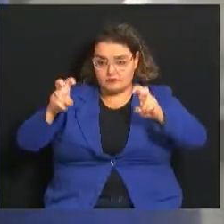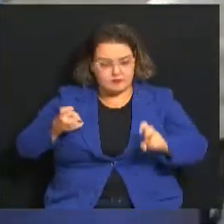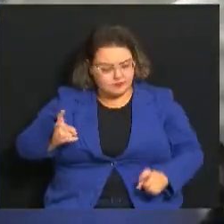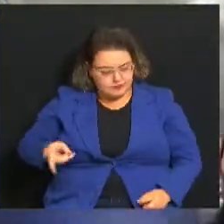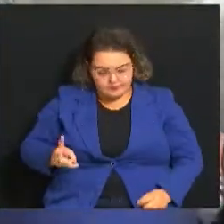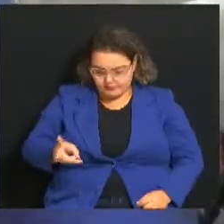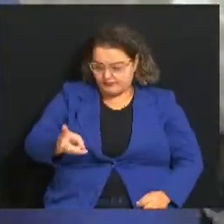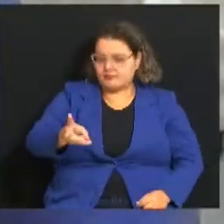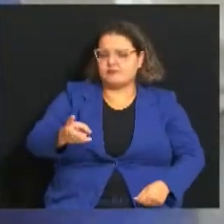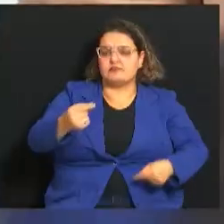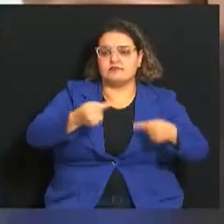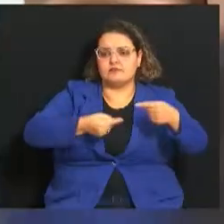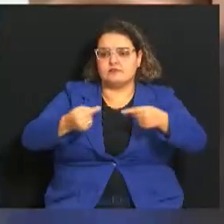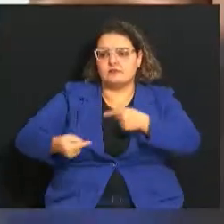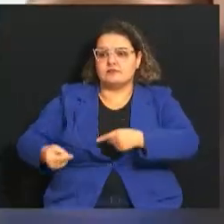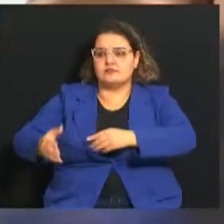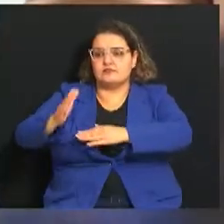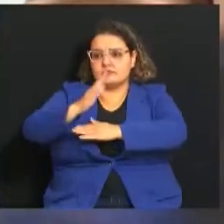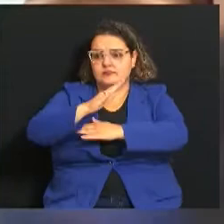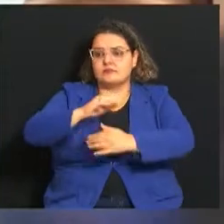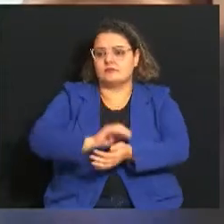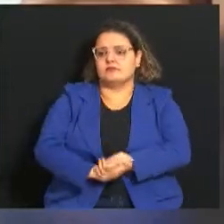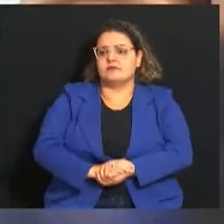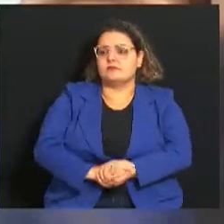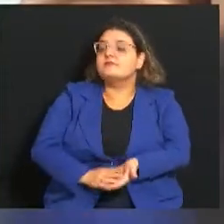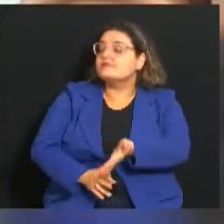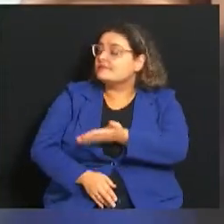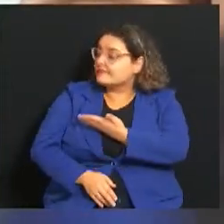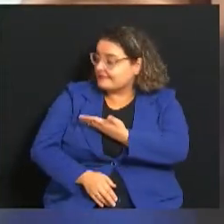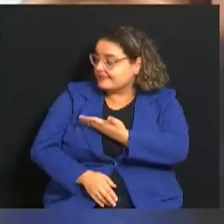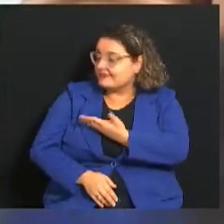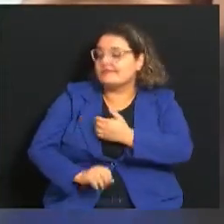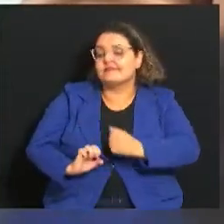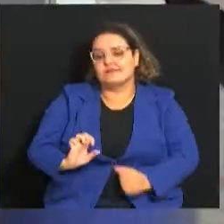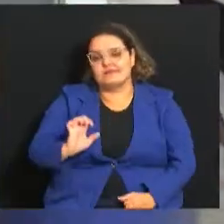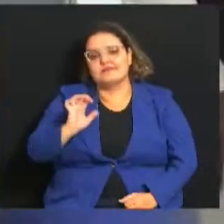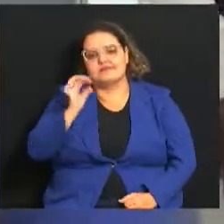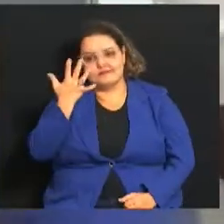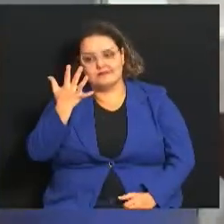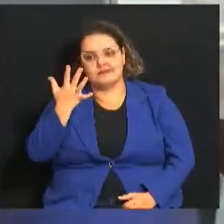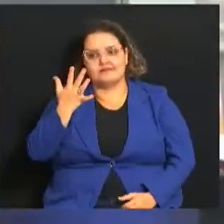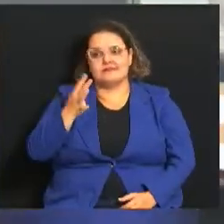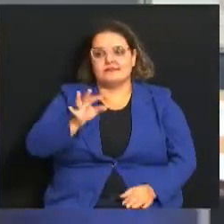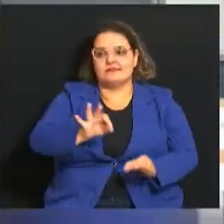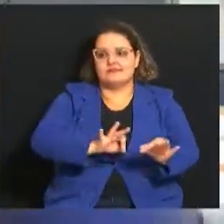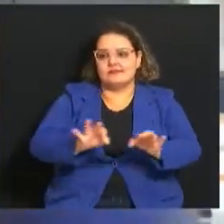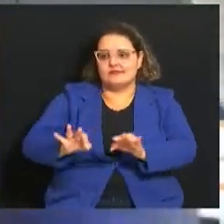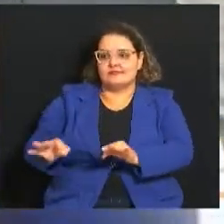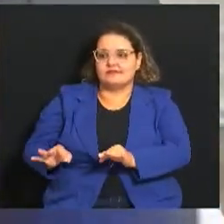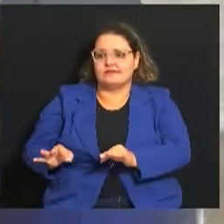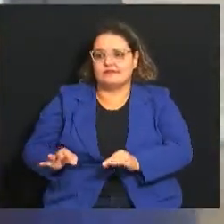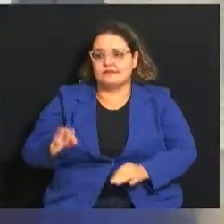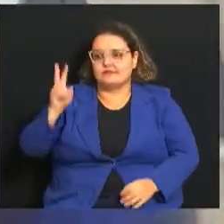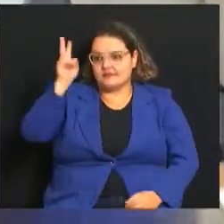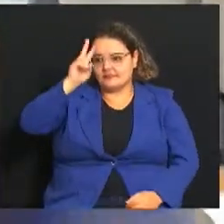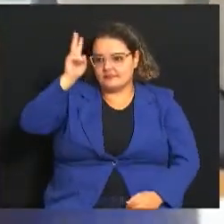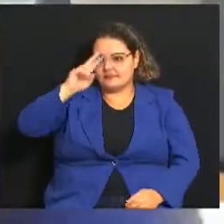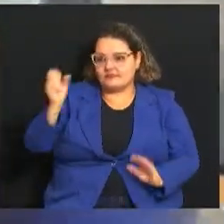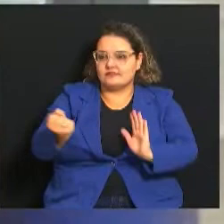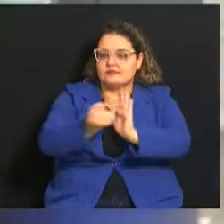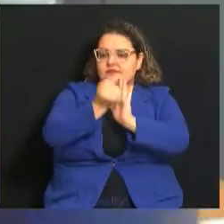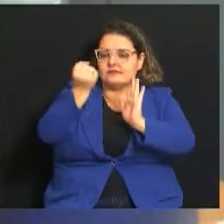é debatido na Câmara. Edna Lourenço foi a idealizadora do projeto. É um evento histórico, né? Porque a gente